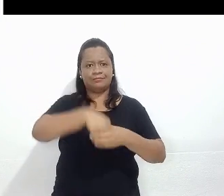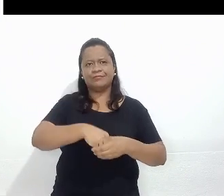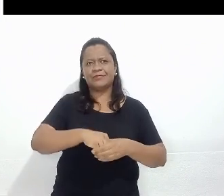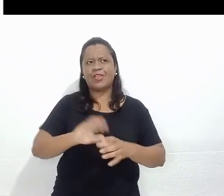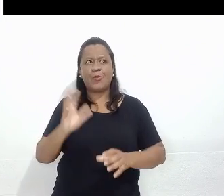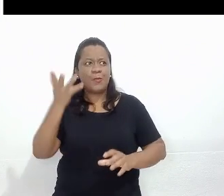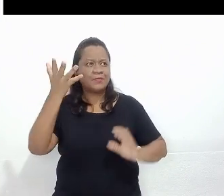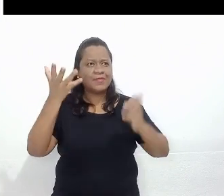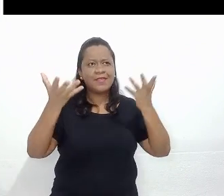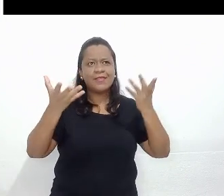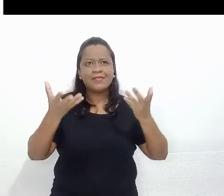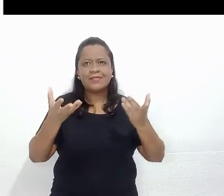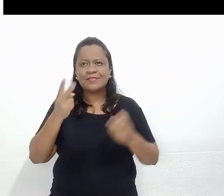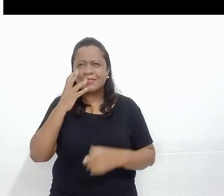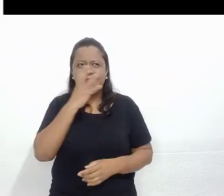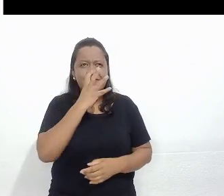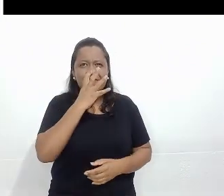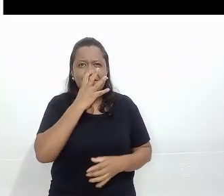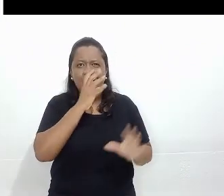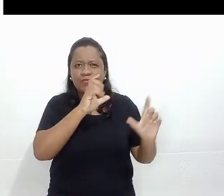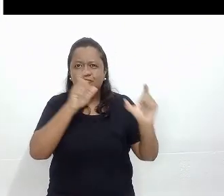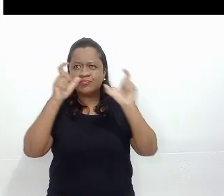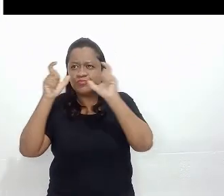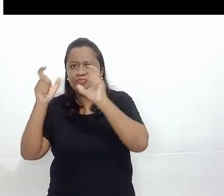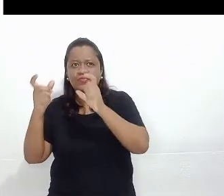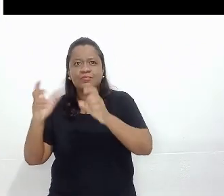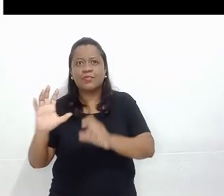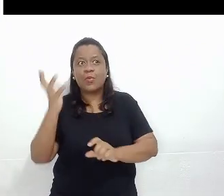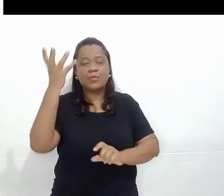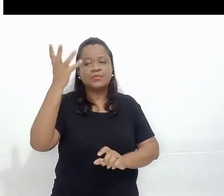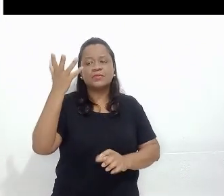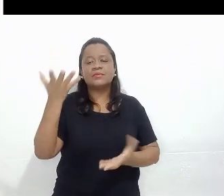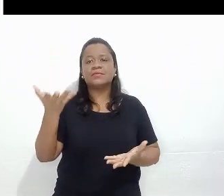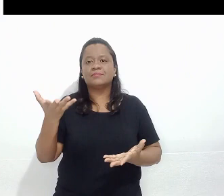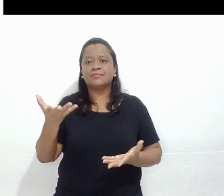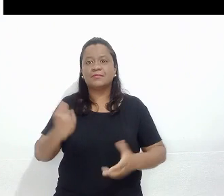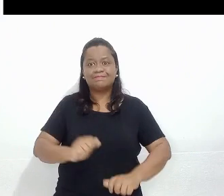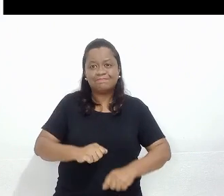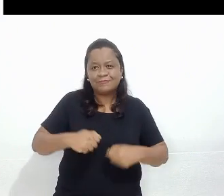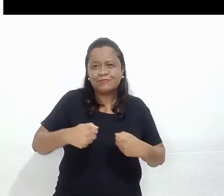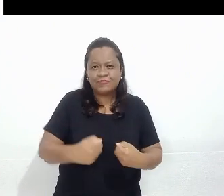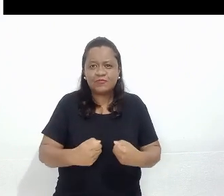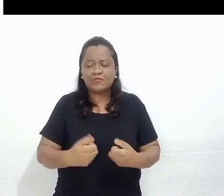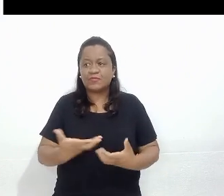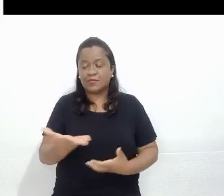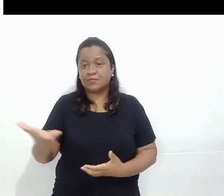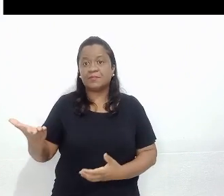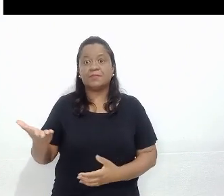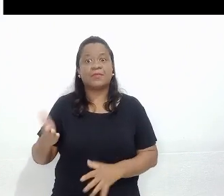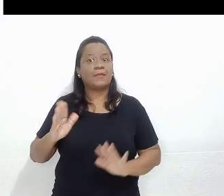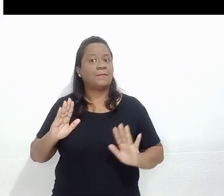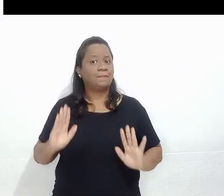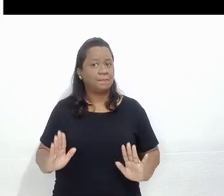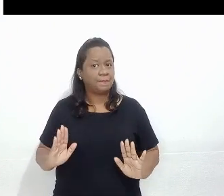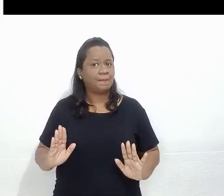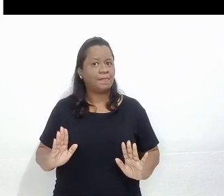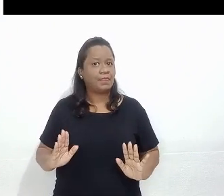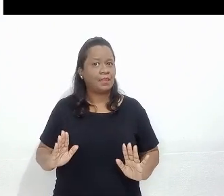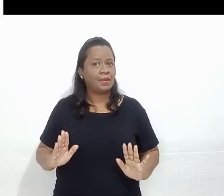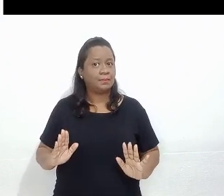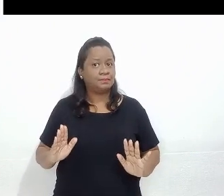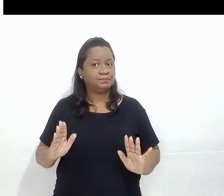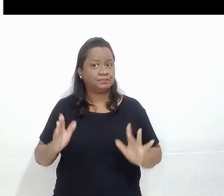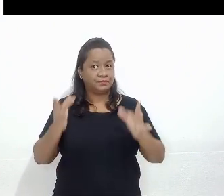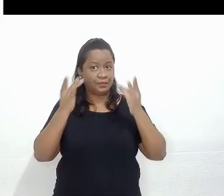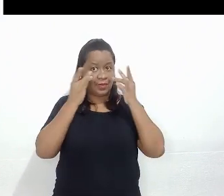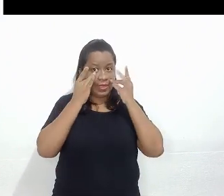é onde você vê o filme acontecendo, né? E você está empenhado naquilo. Mas preste